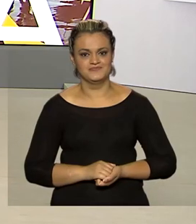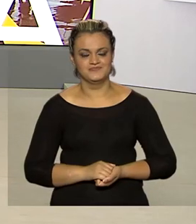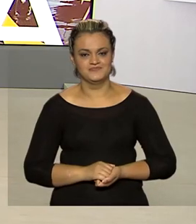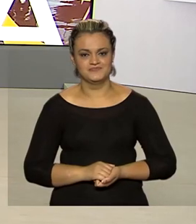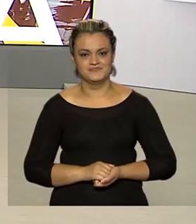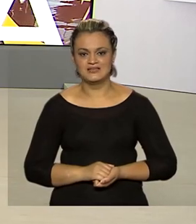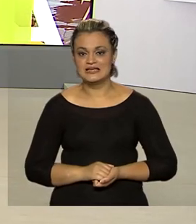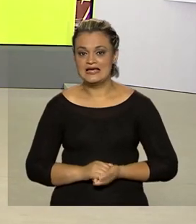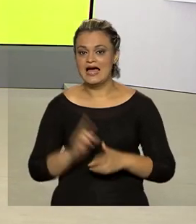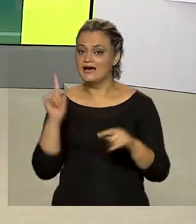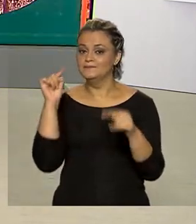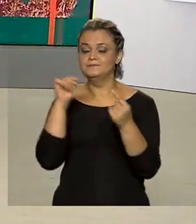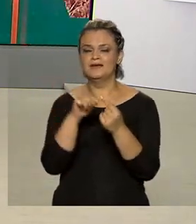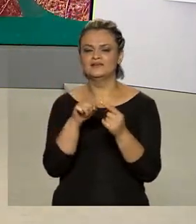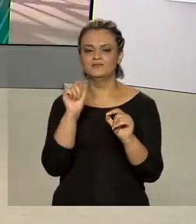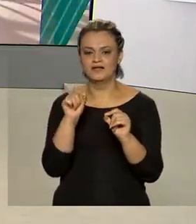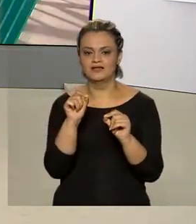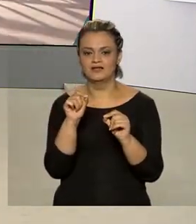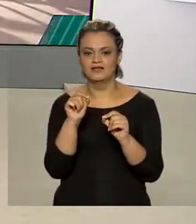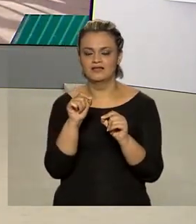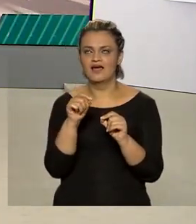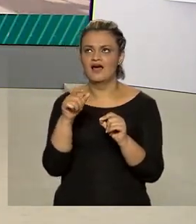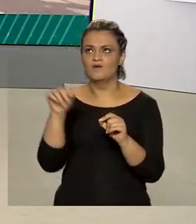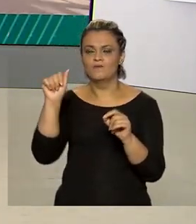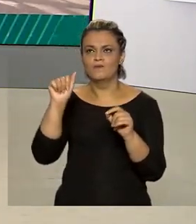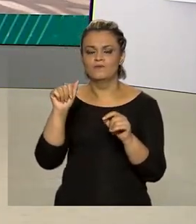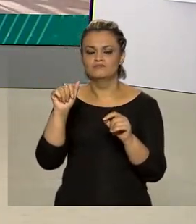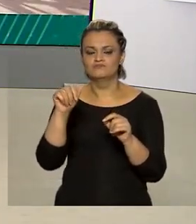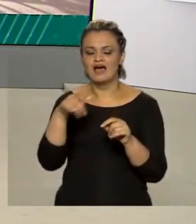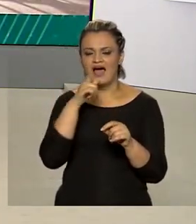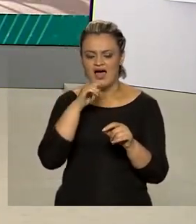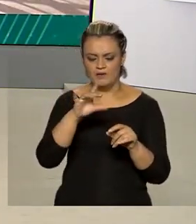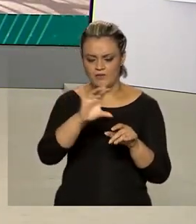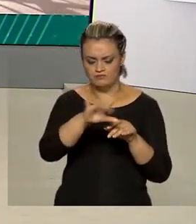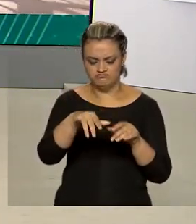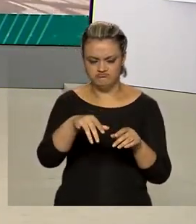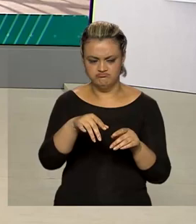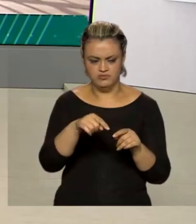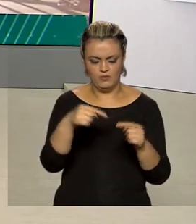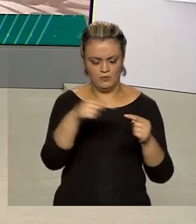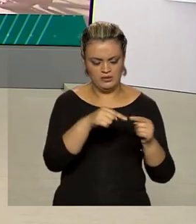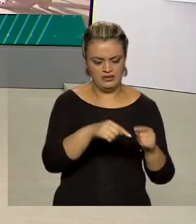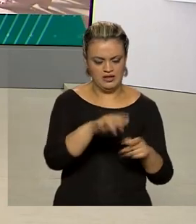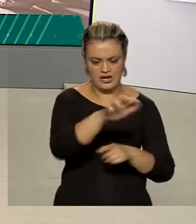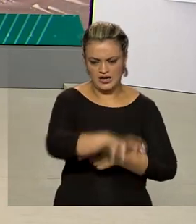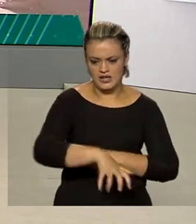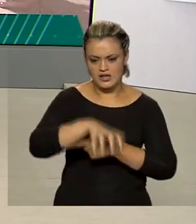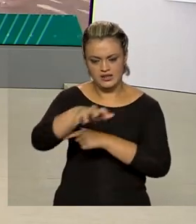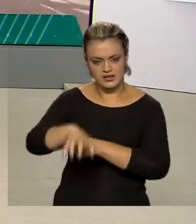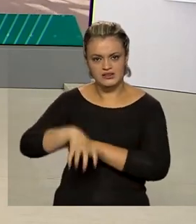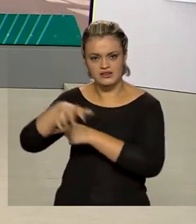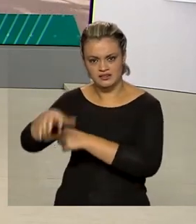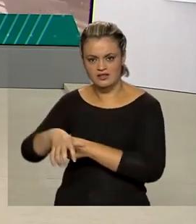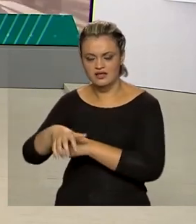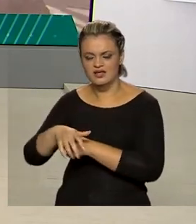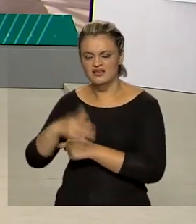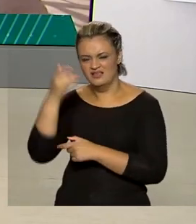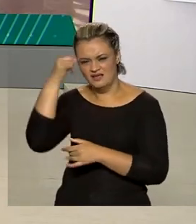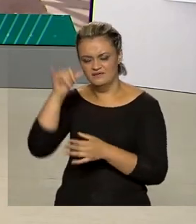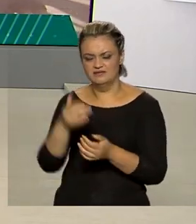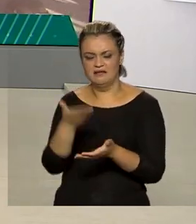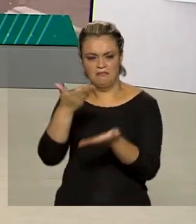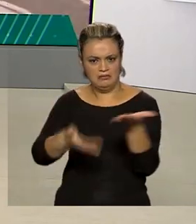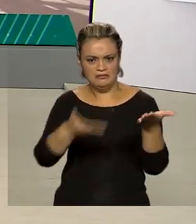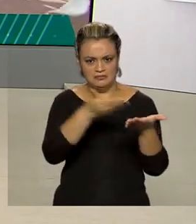Com a meta de medir o nível de umidade na safra de diversas culturas e diminuir o desperdício, o Instituto Nacional de